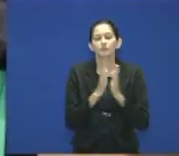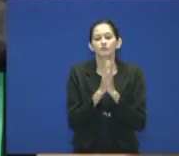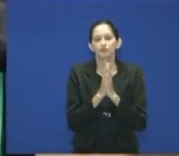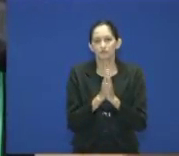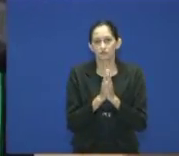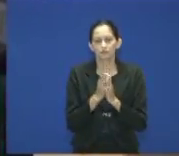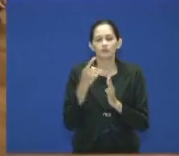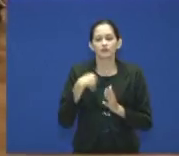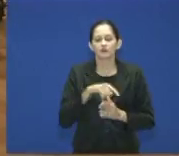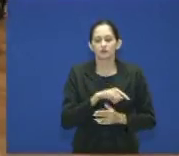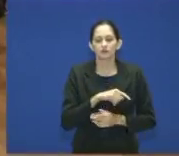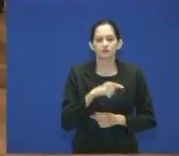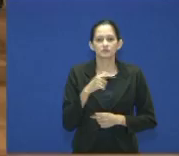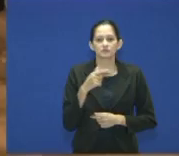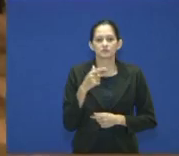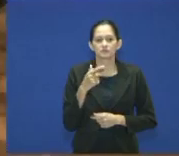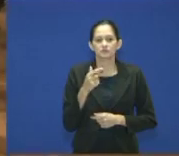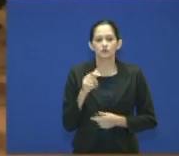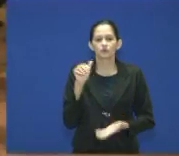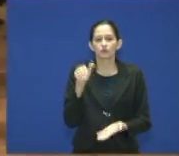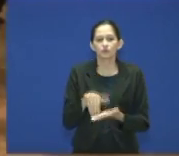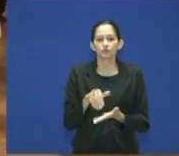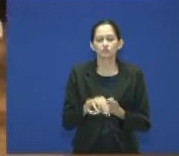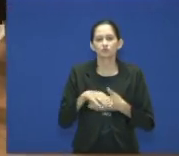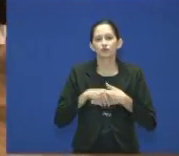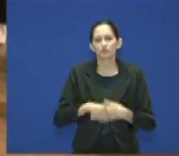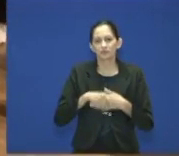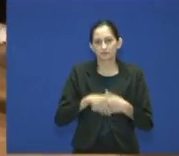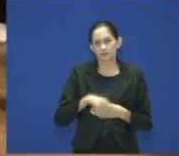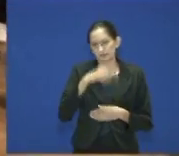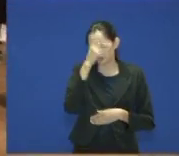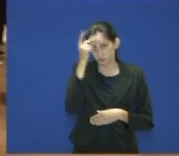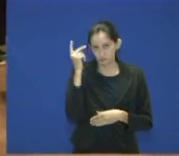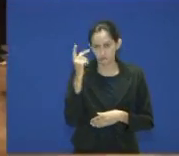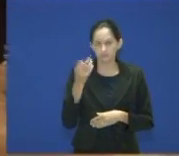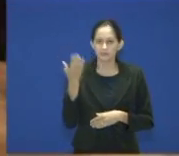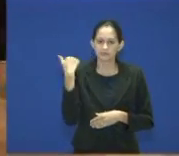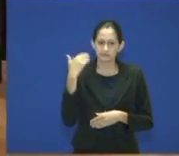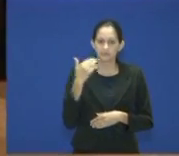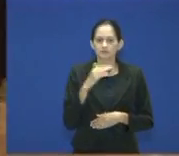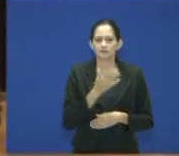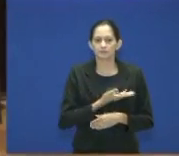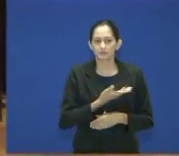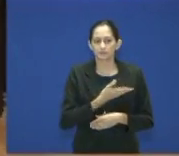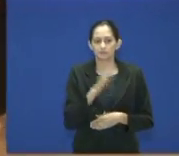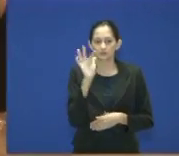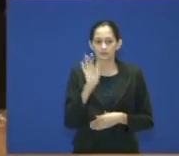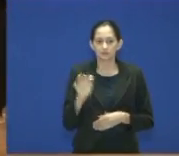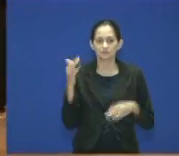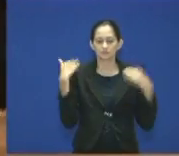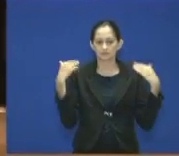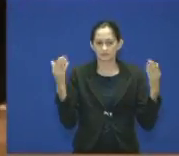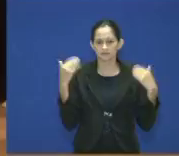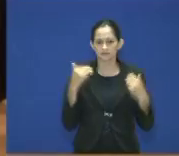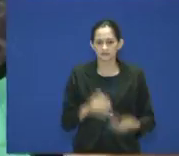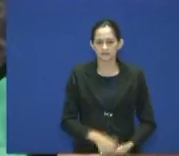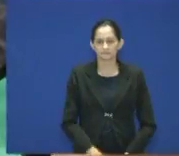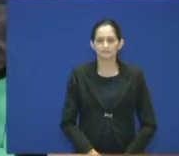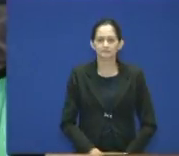uma última saudação para esse nosso camarada da Faculdade de Educação Física e Dança, por favor.